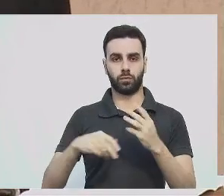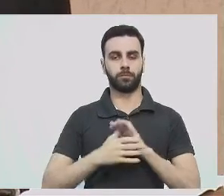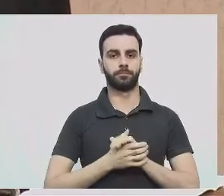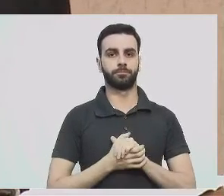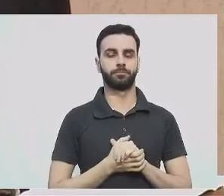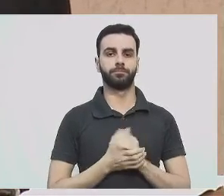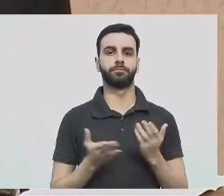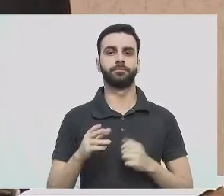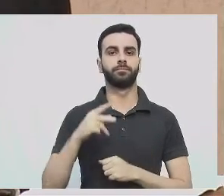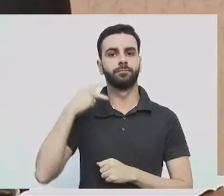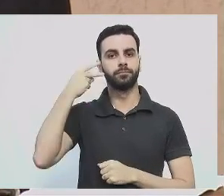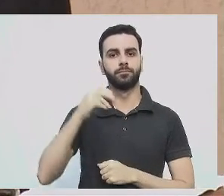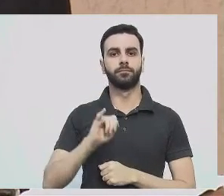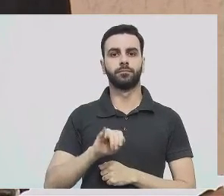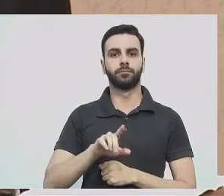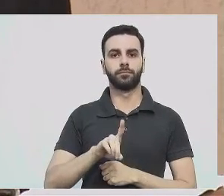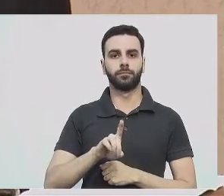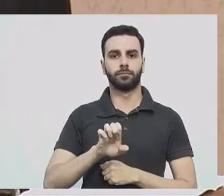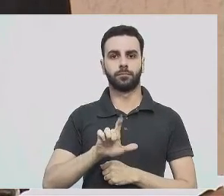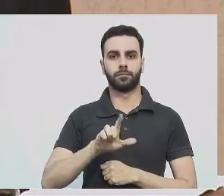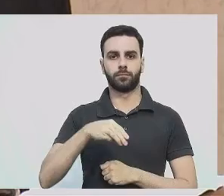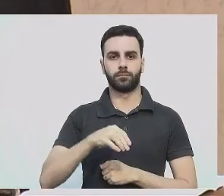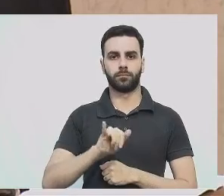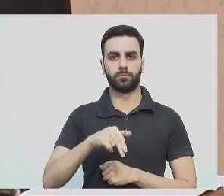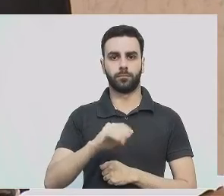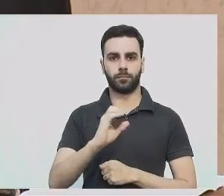Vereador professor Edelmino Ronivon.